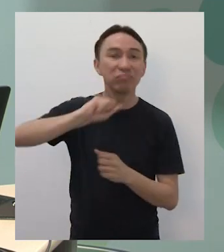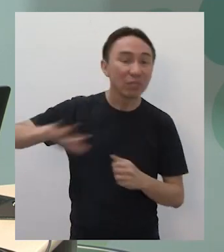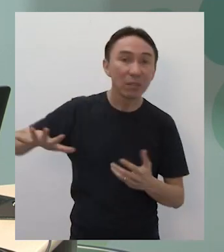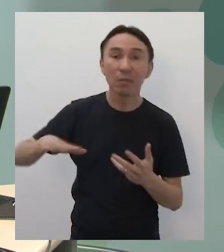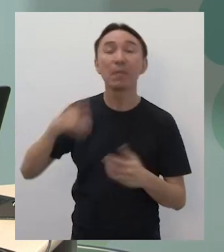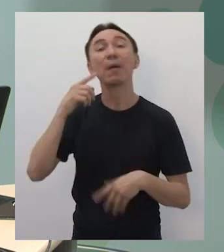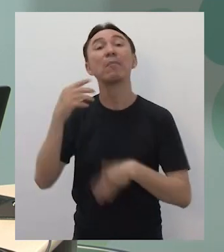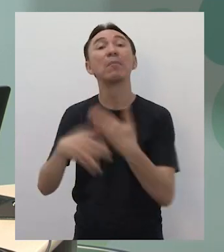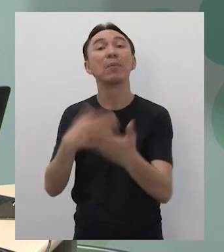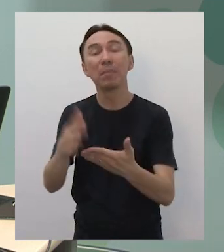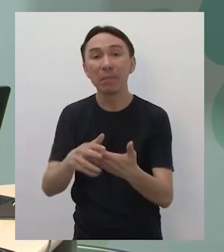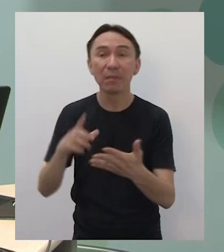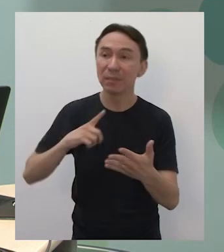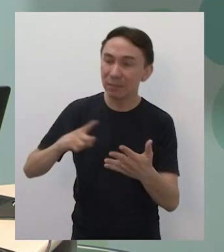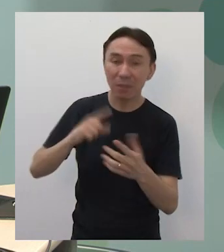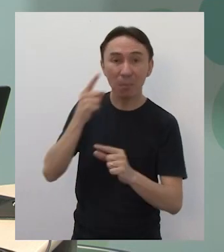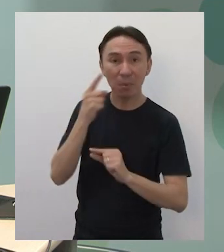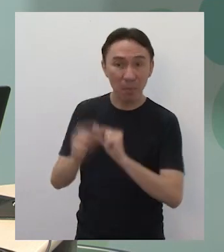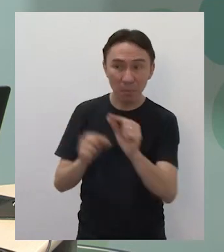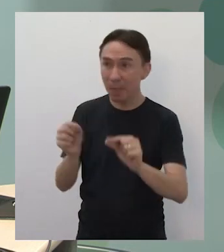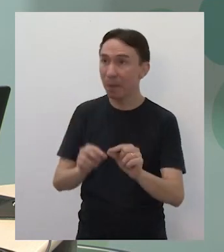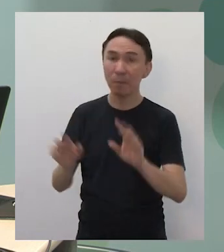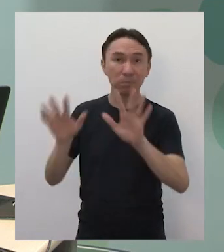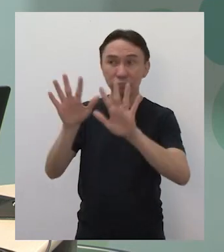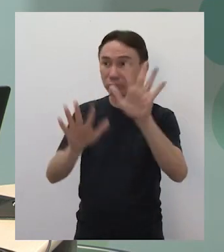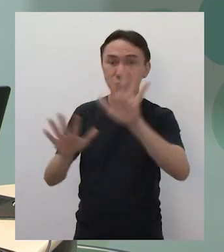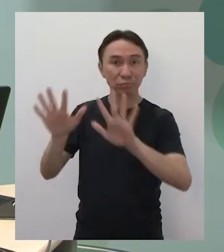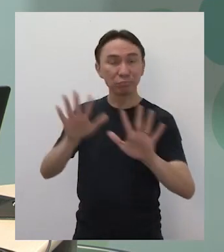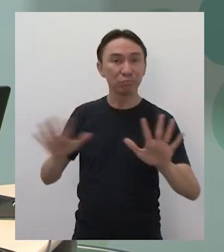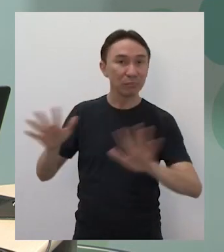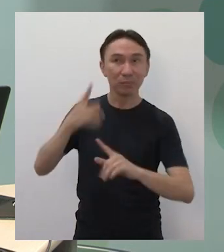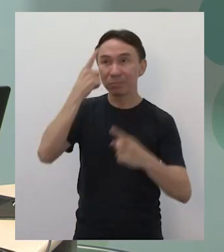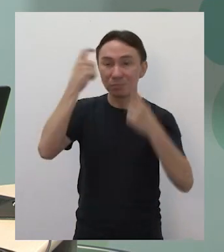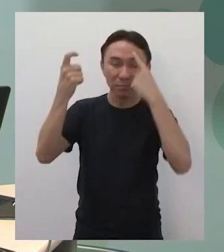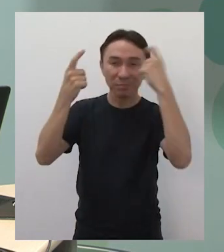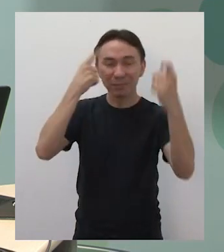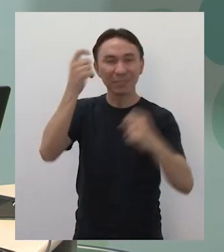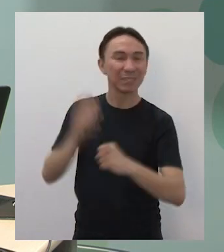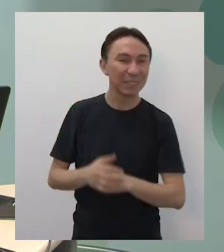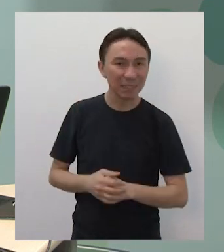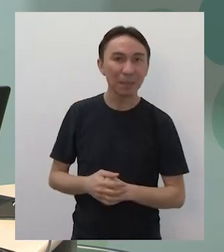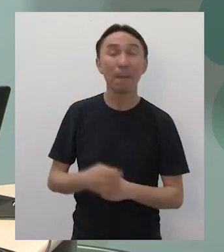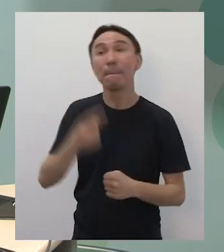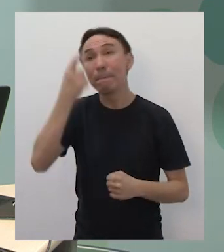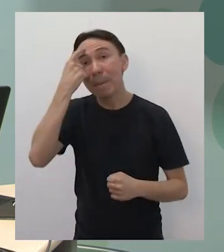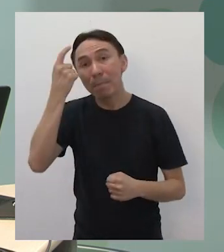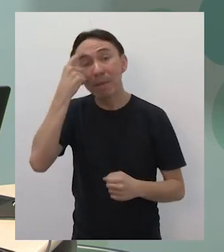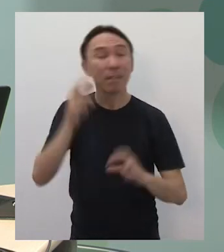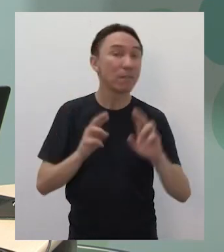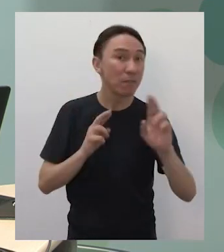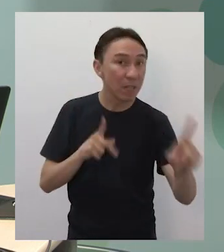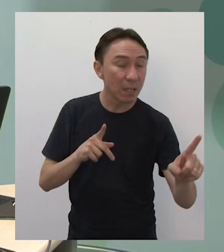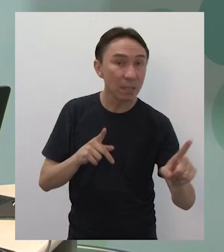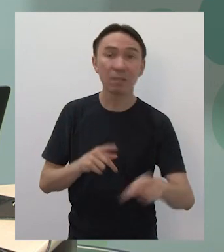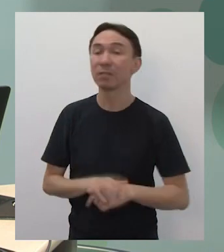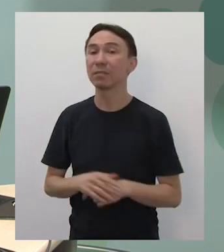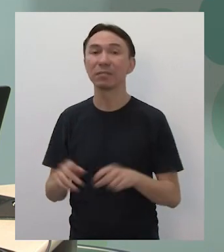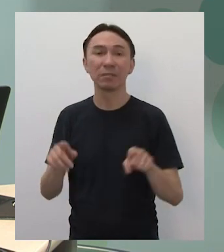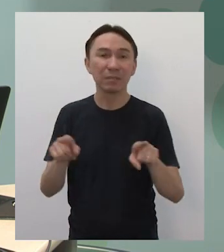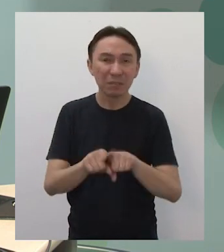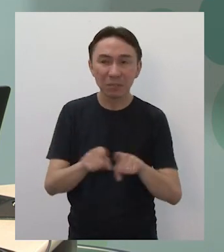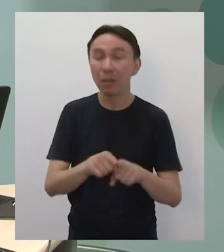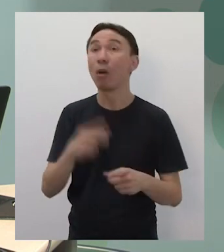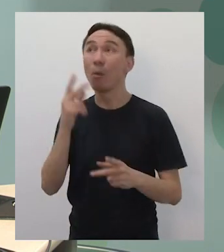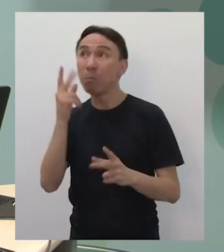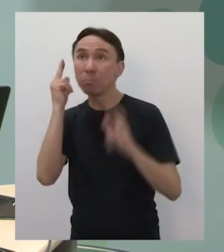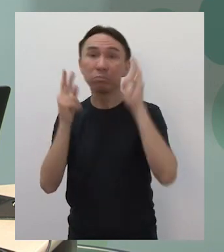e inesperado mosaico. E teremos aí um mosaico de ideias. Pensar fora da caixinha, sair da zona de conforto, mudar o corte de